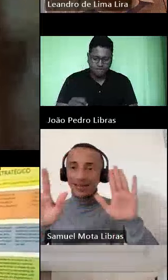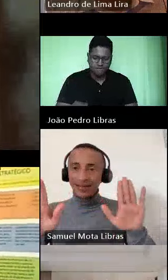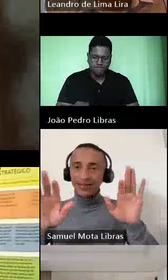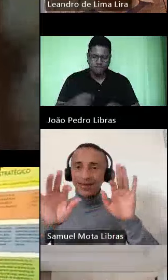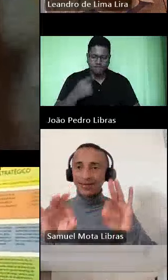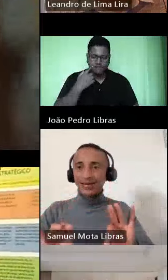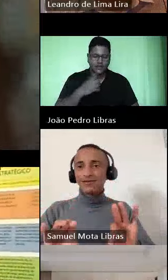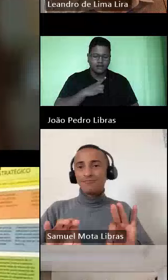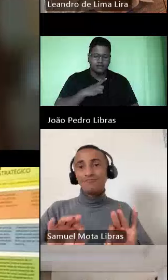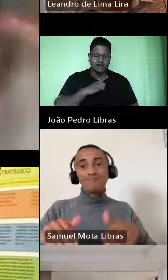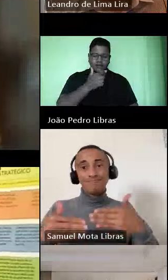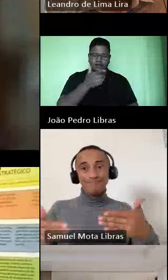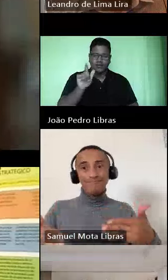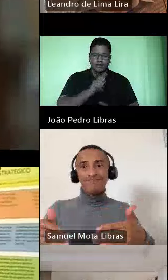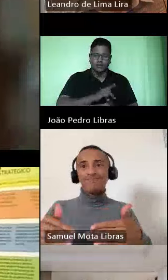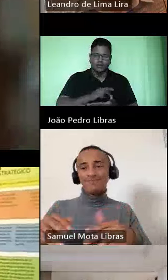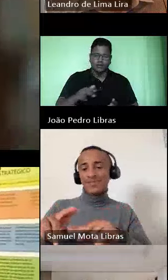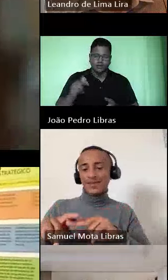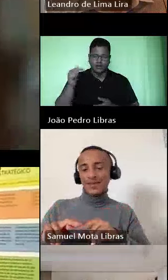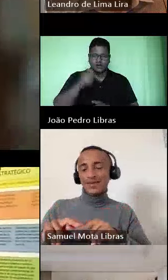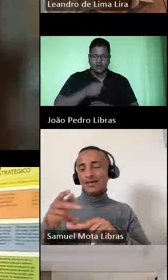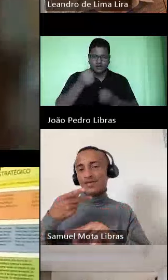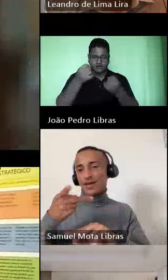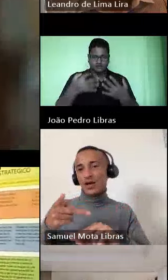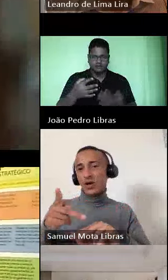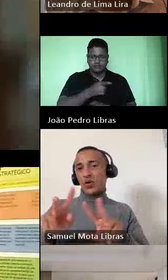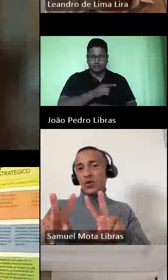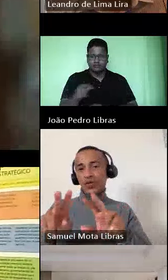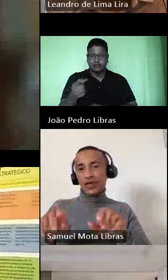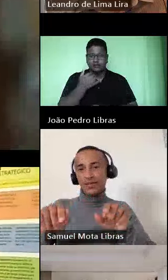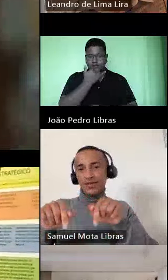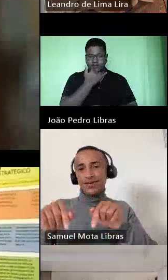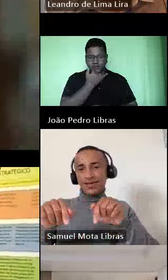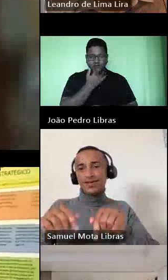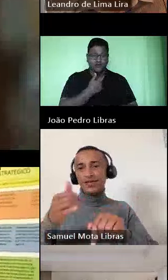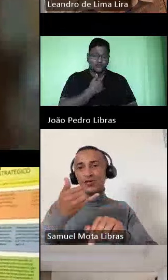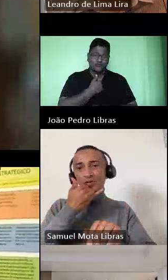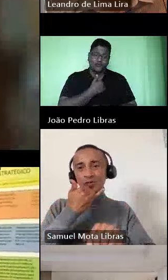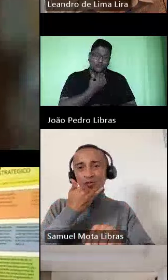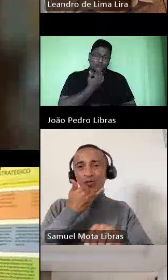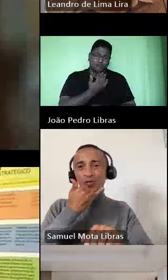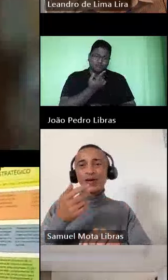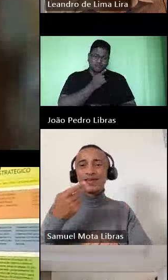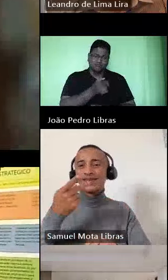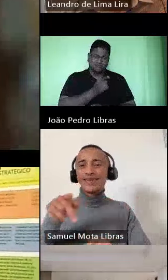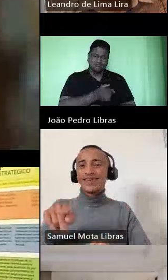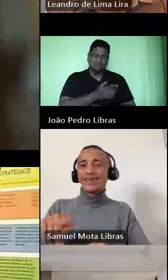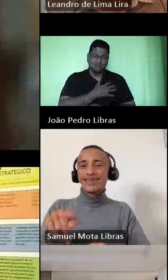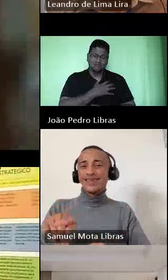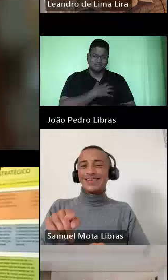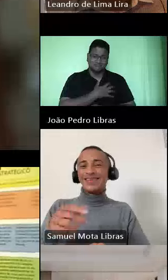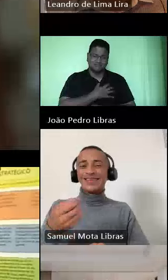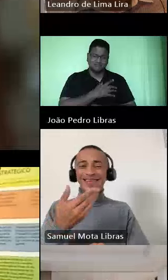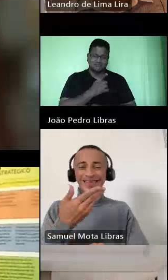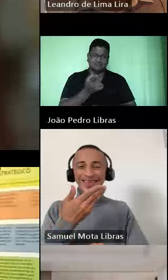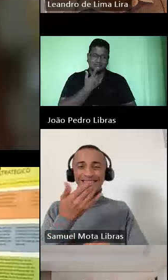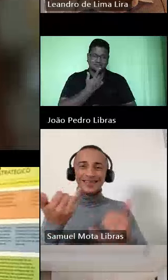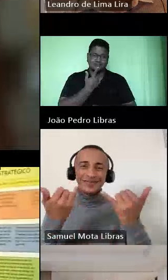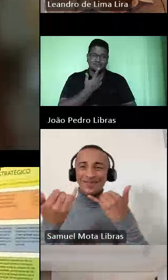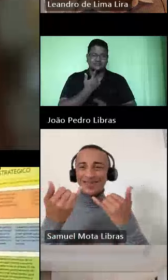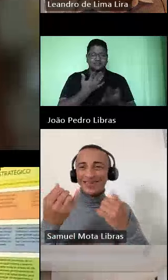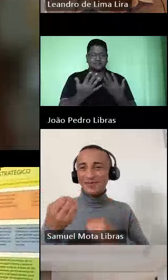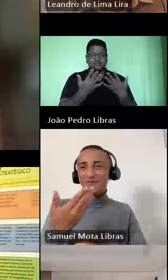tem mais uma coisinha que eu queria vou abusar de você aqui me perdoa mas é você tão boa e tá tão coisa vai vai falando coisas tão interessantes a